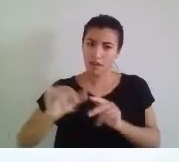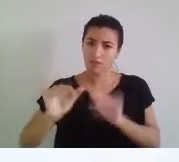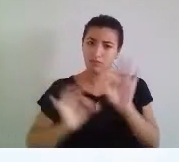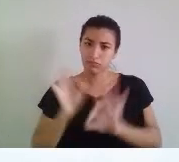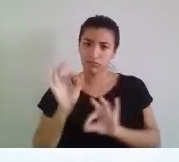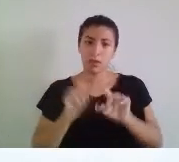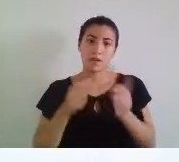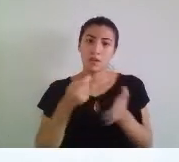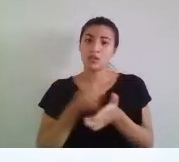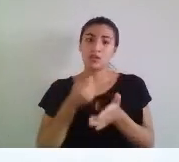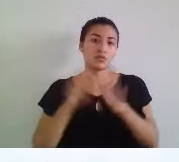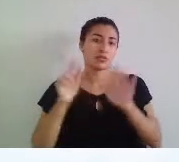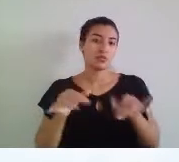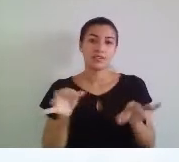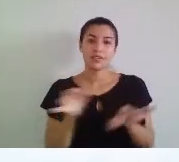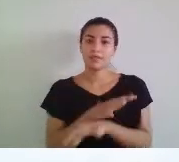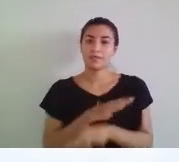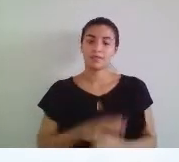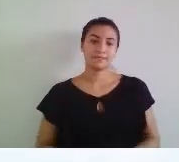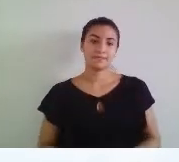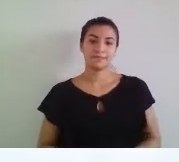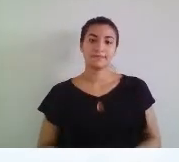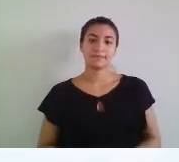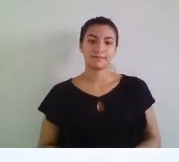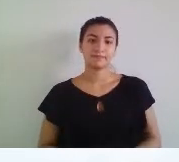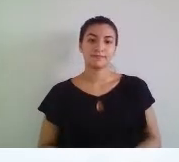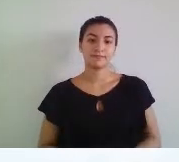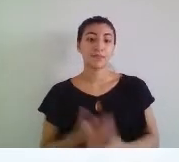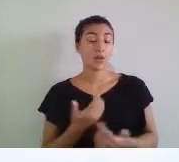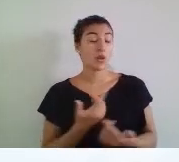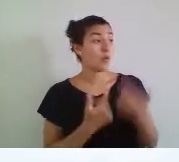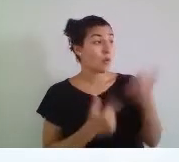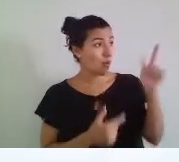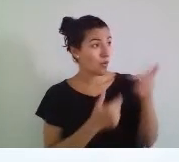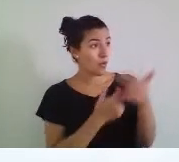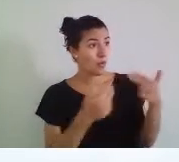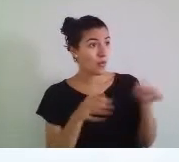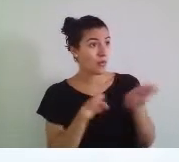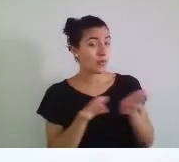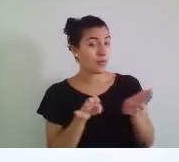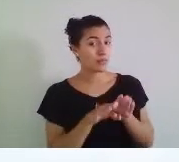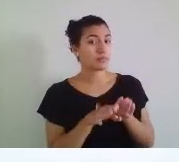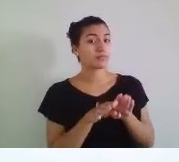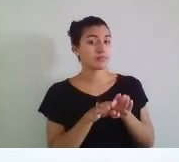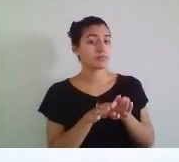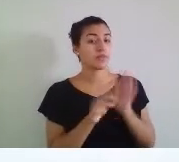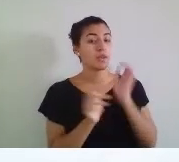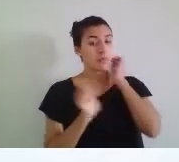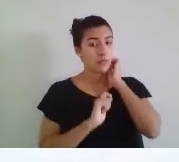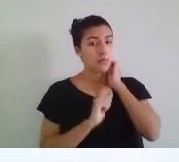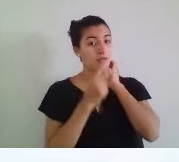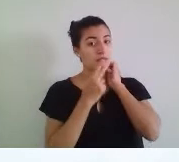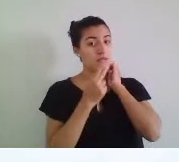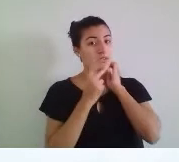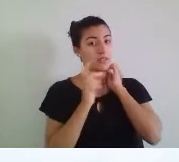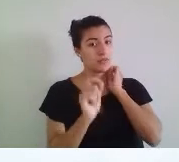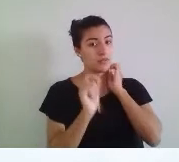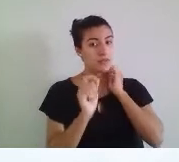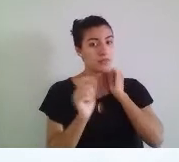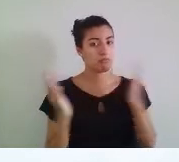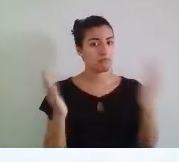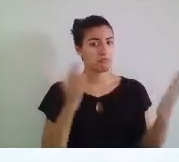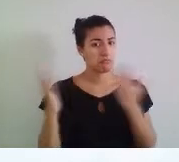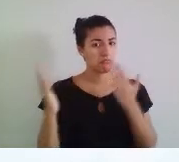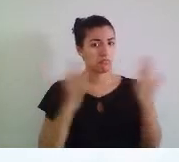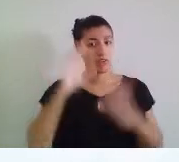nunca vai estar concluída, sem dúvida. Outra questão também que não dá para nós não abordarmos aqui é um paralelo com